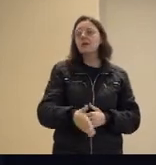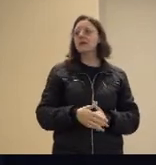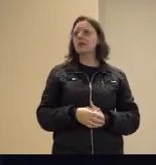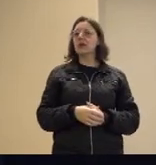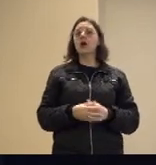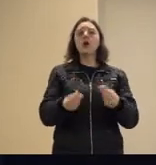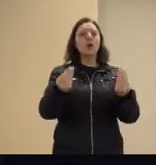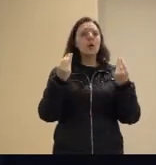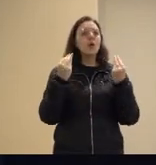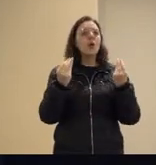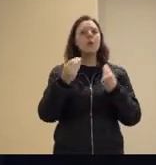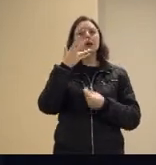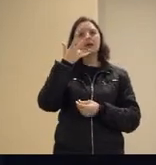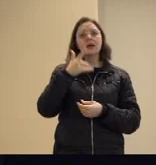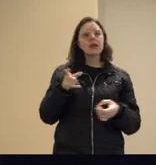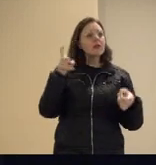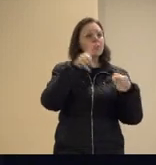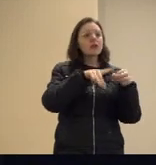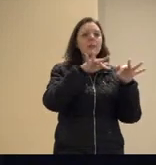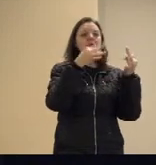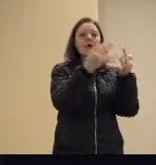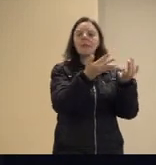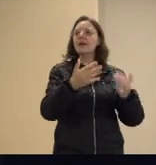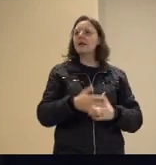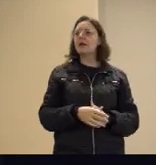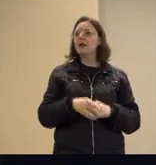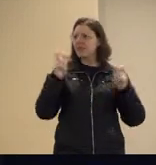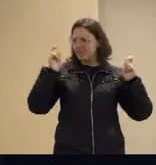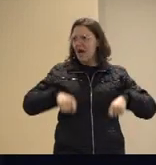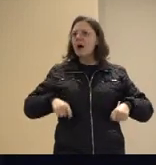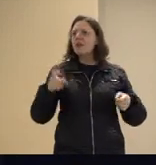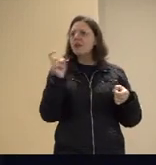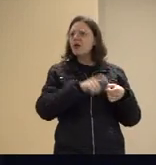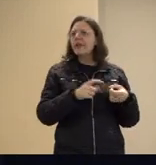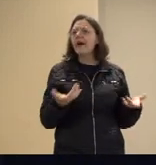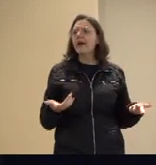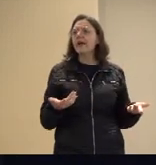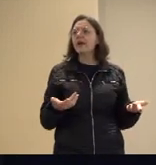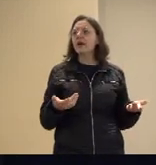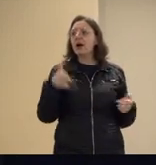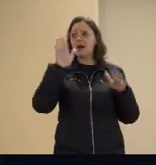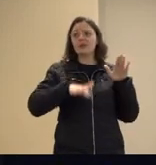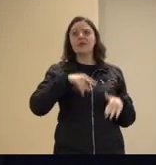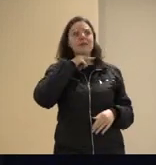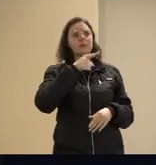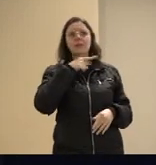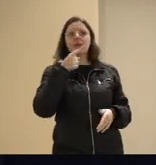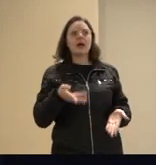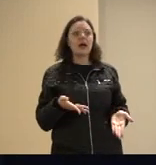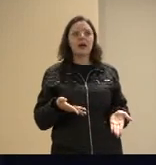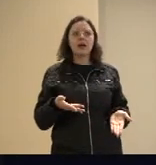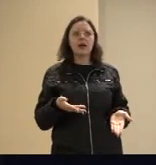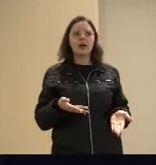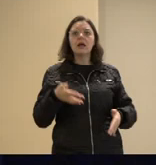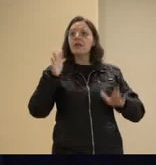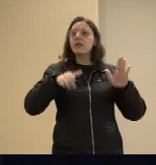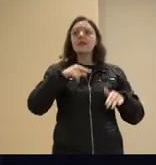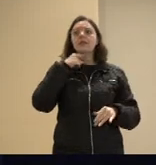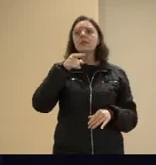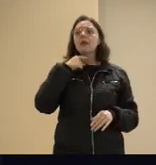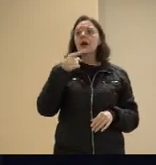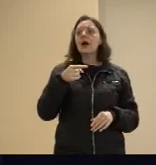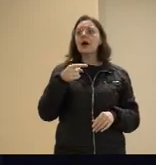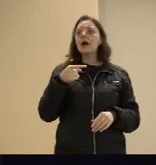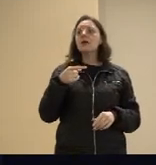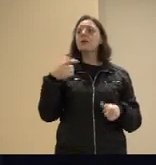Como que essa criança vai voltar para lá? É possível voltar? Às vezes não é, gente. Às vezes não é, e por isso que nós temos que